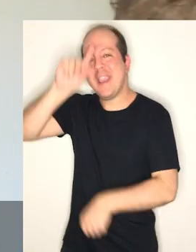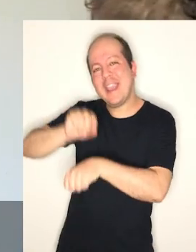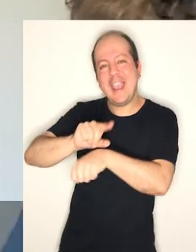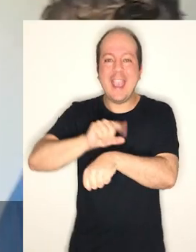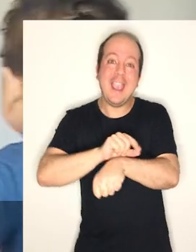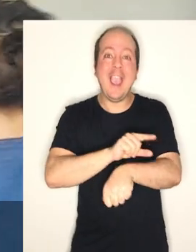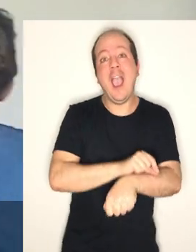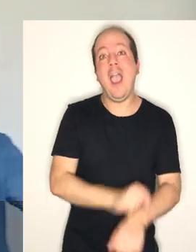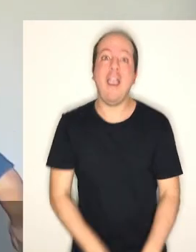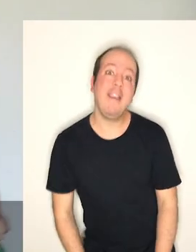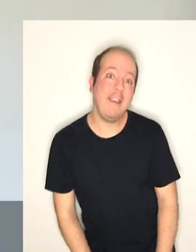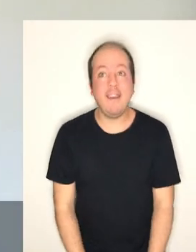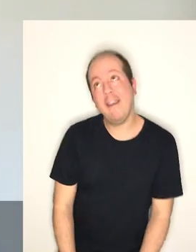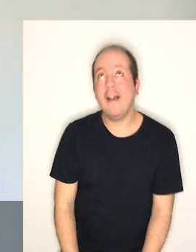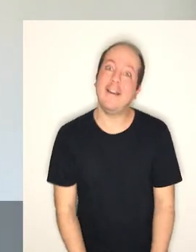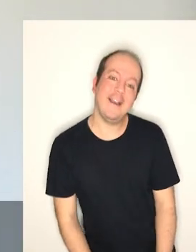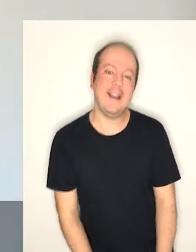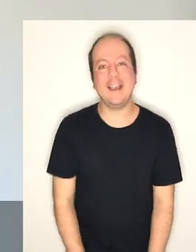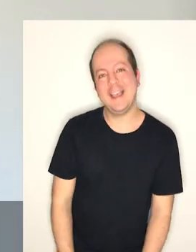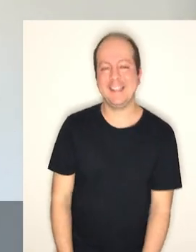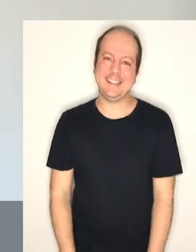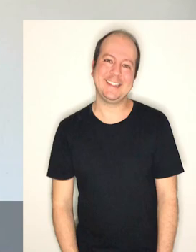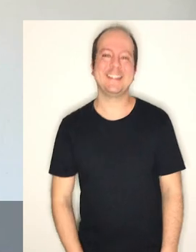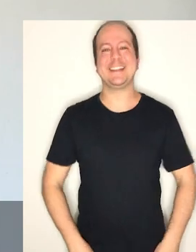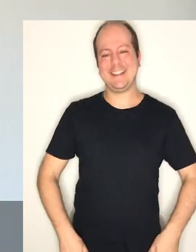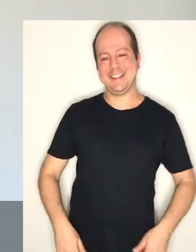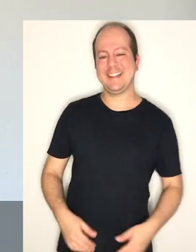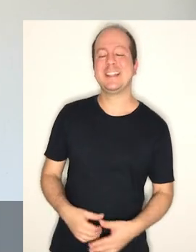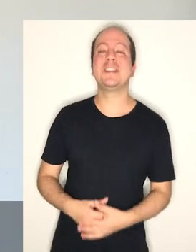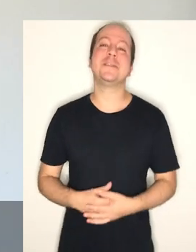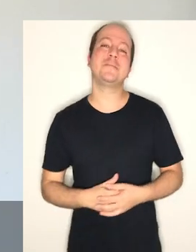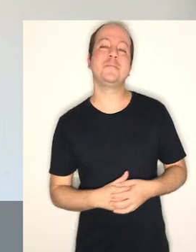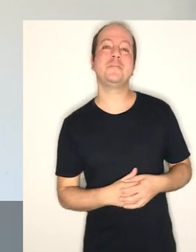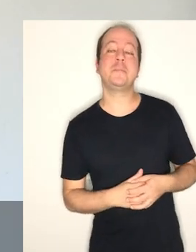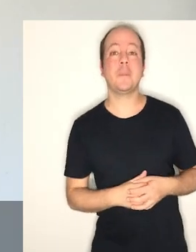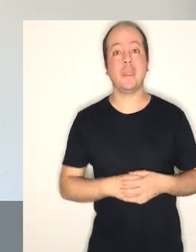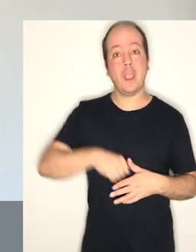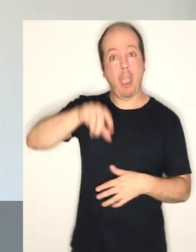arrocha, formiguinha, põe a mão no joelho e faz assim.